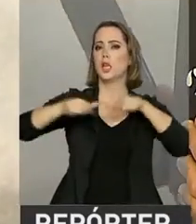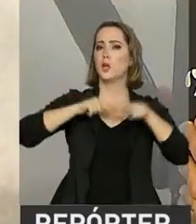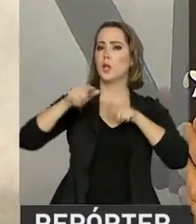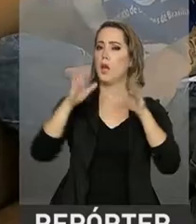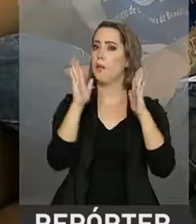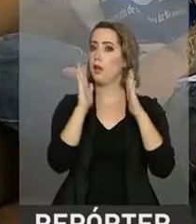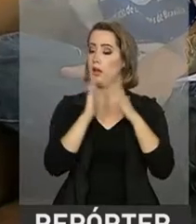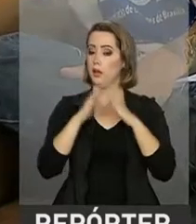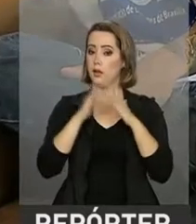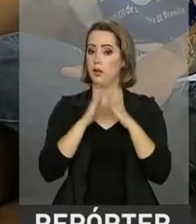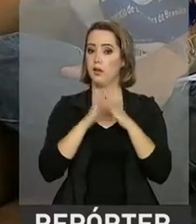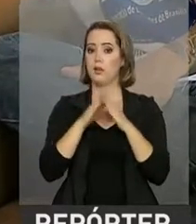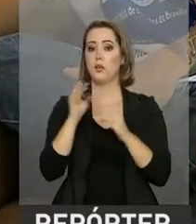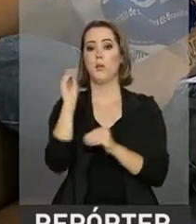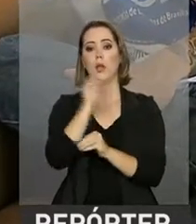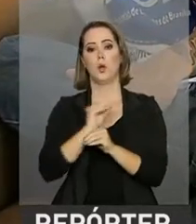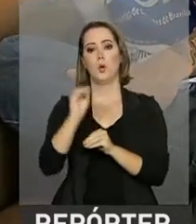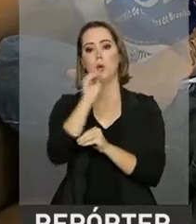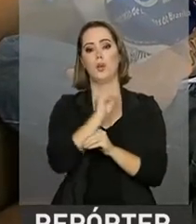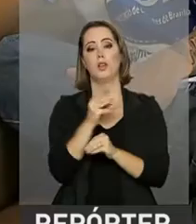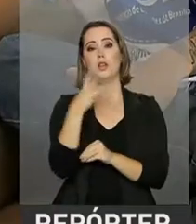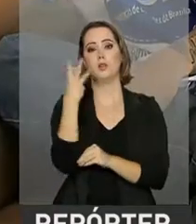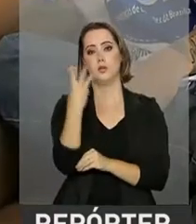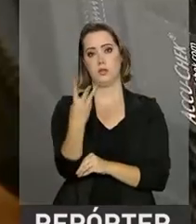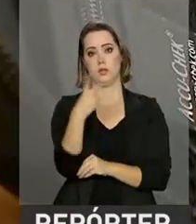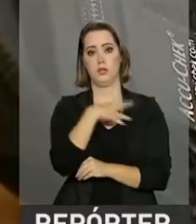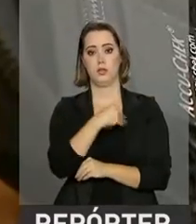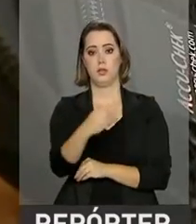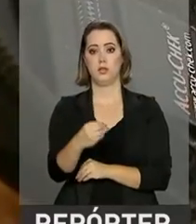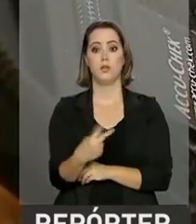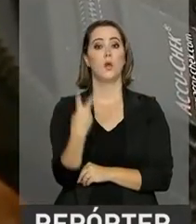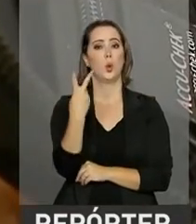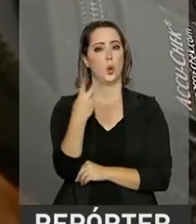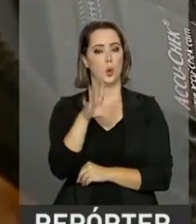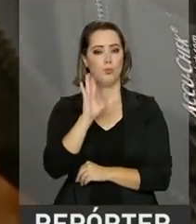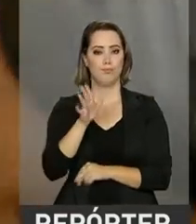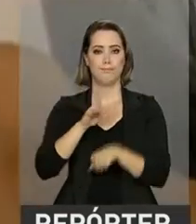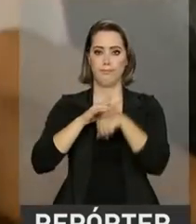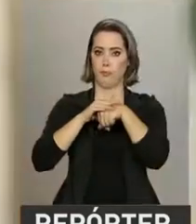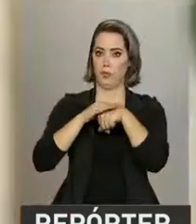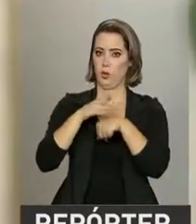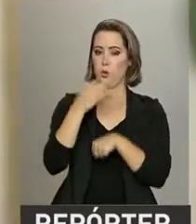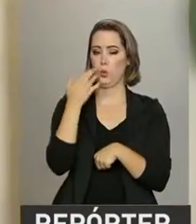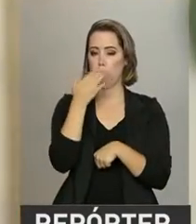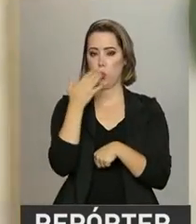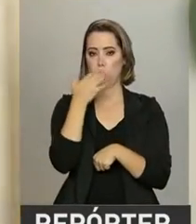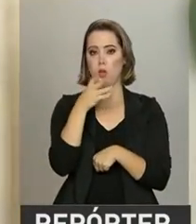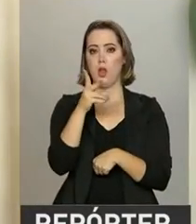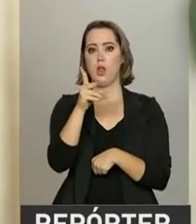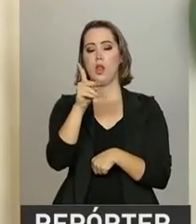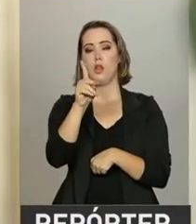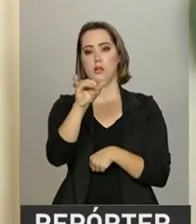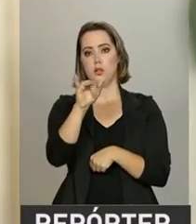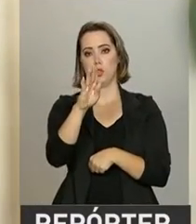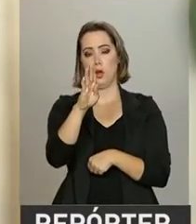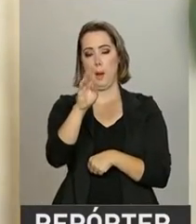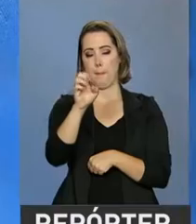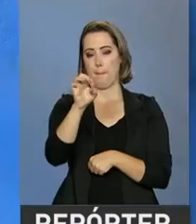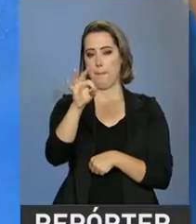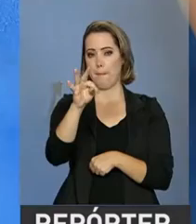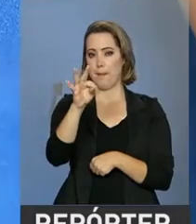casa ele cuida dos três filhos dois têm diabetes do tipo 1 é uma doença crônica grave